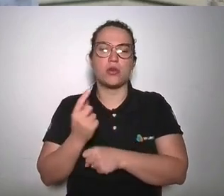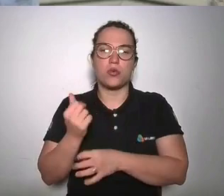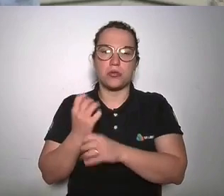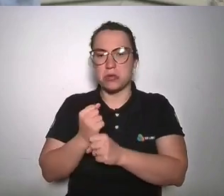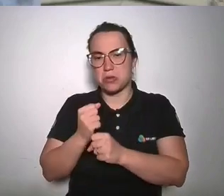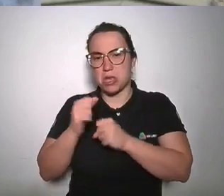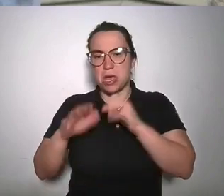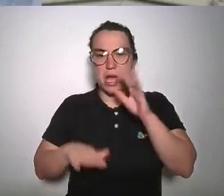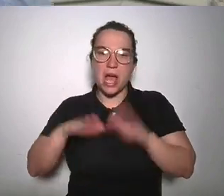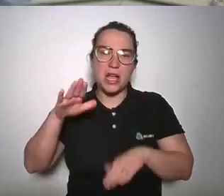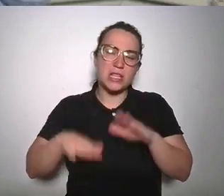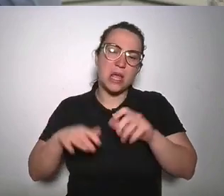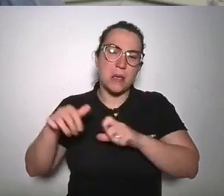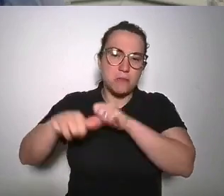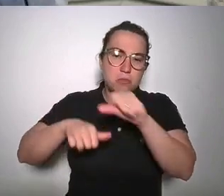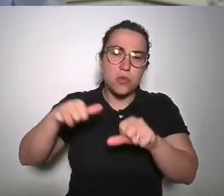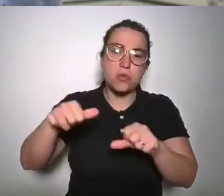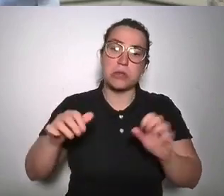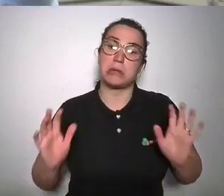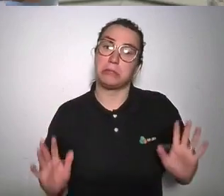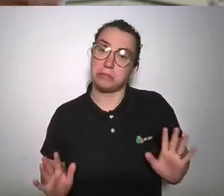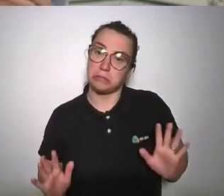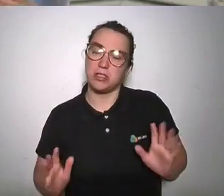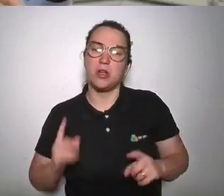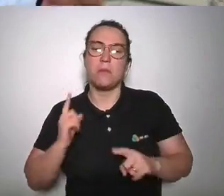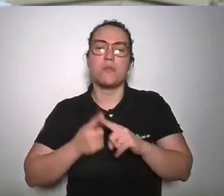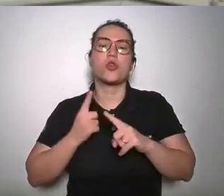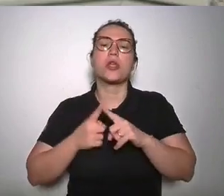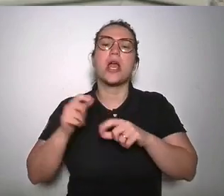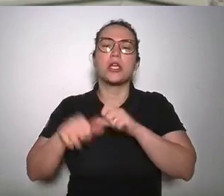vezes, muda. Por que muda?